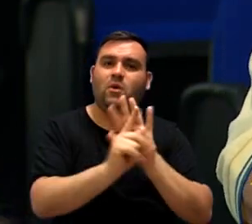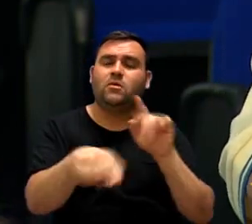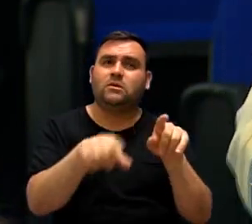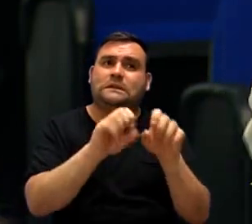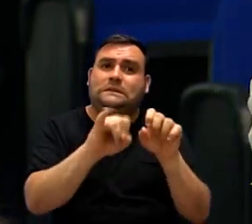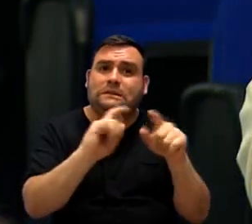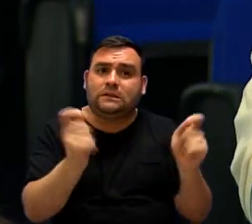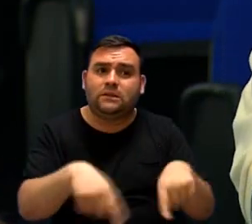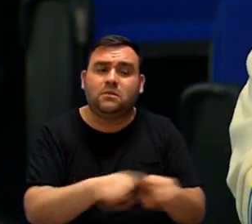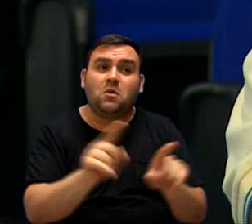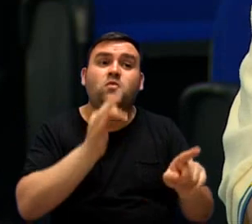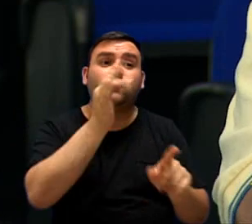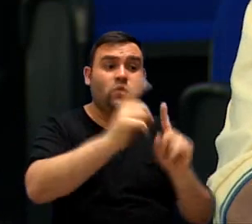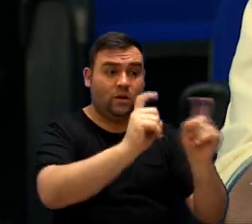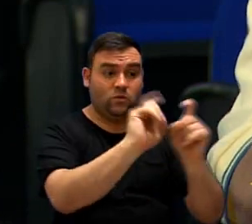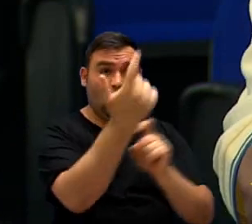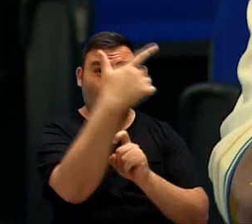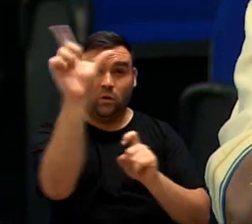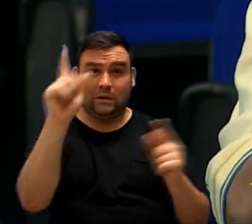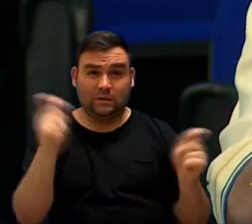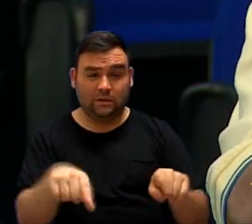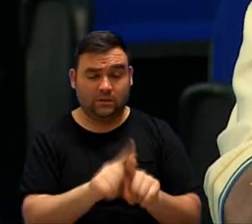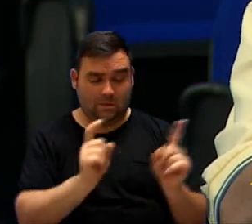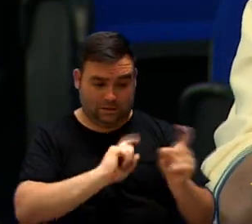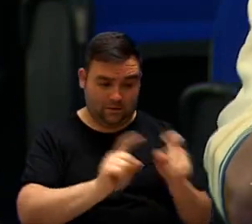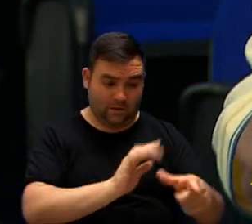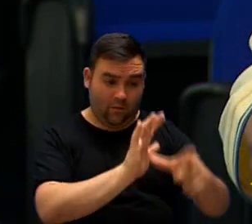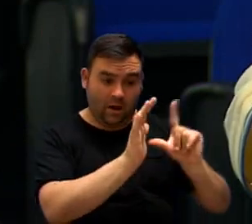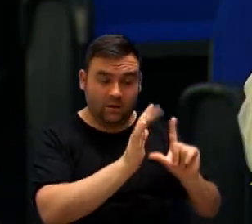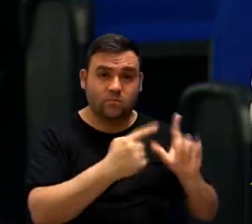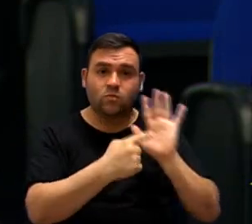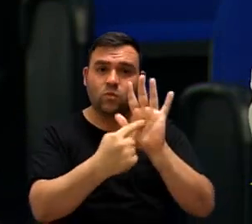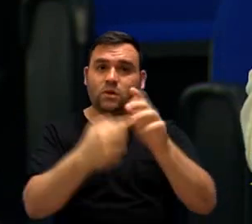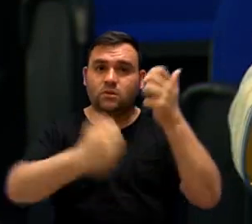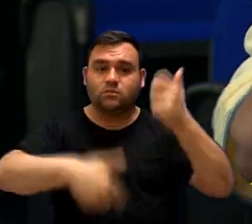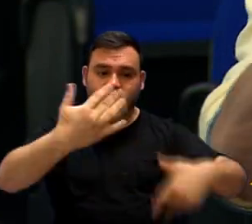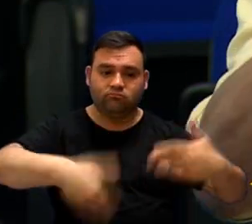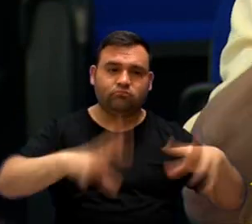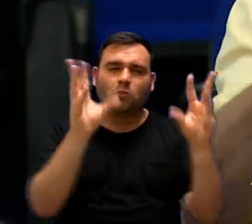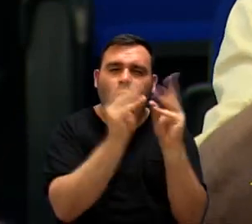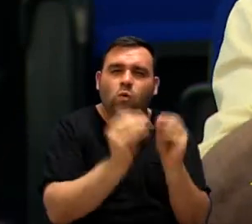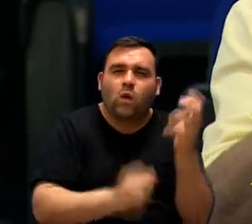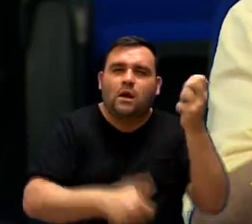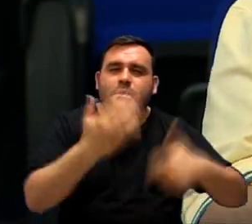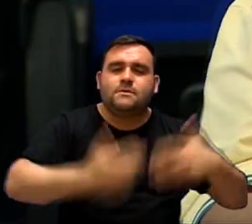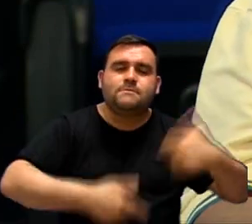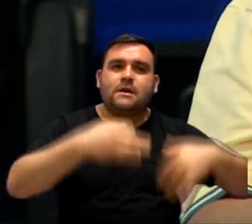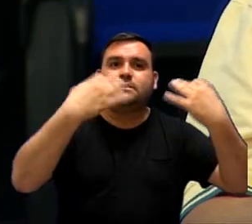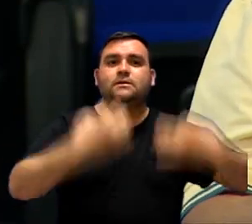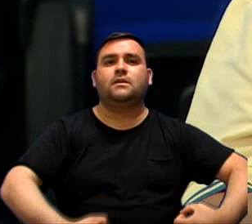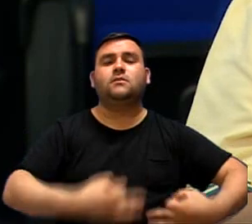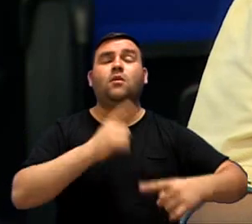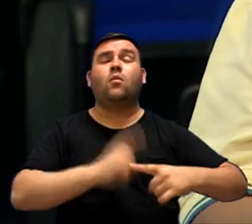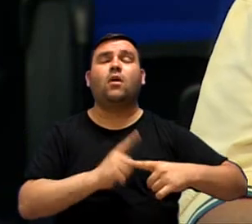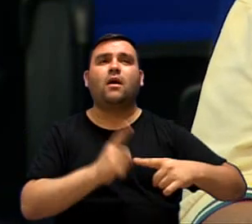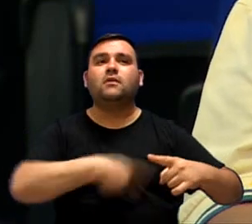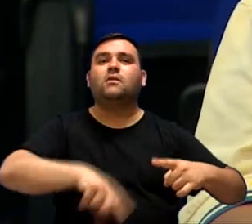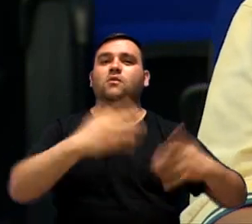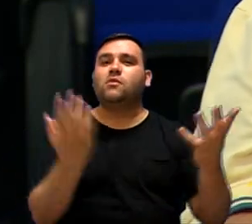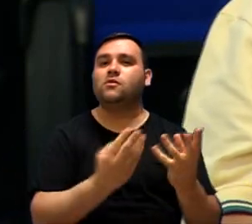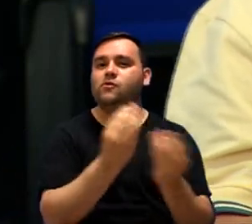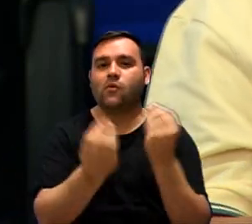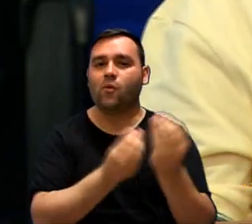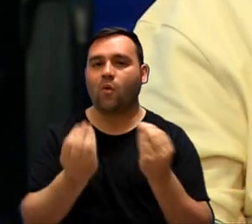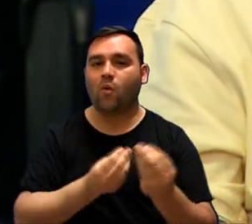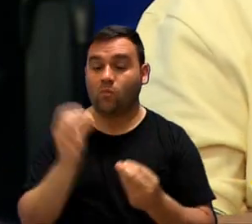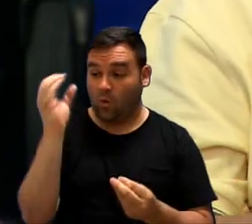se possível, na próxima reunião, antes de fazer a reunião, apresentasse um relatório sintético. Em que ponto nós estamos